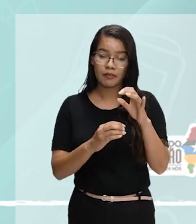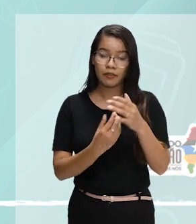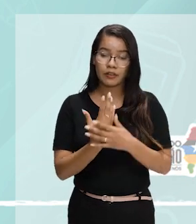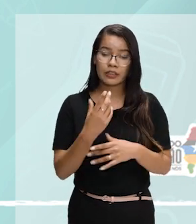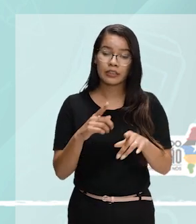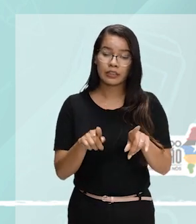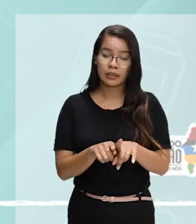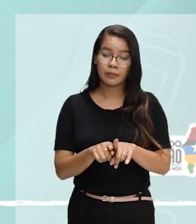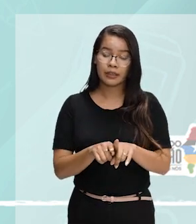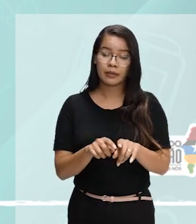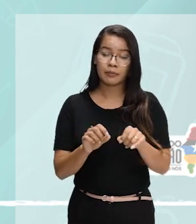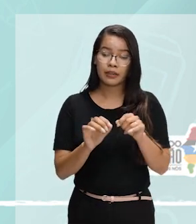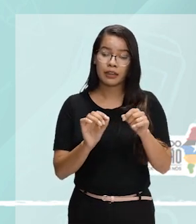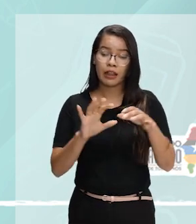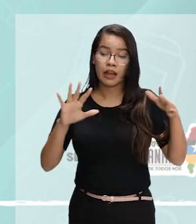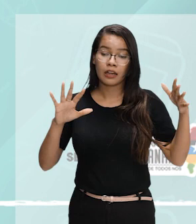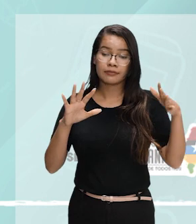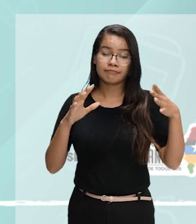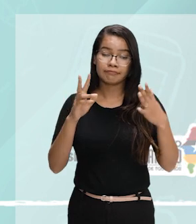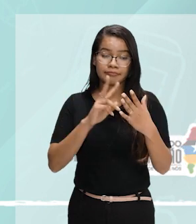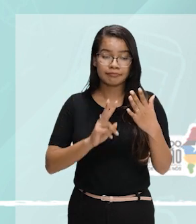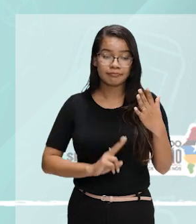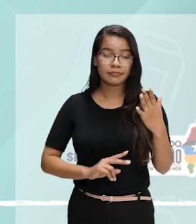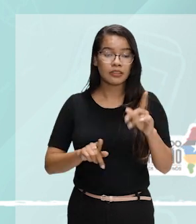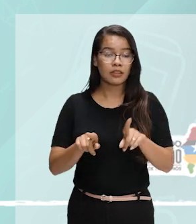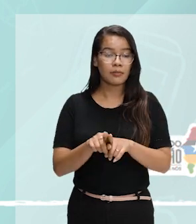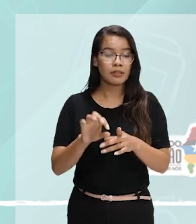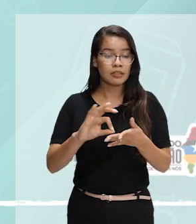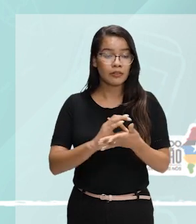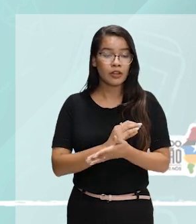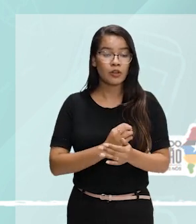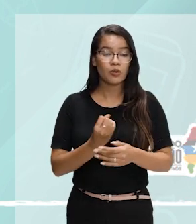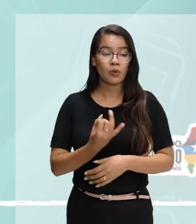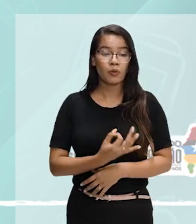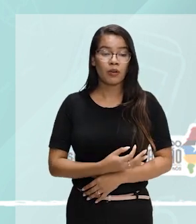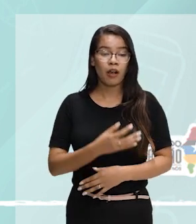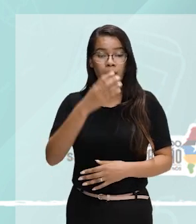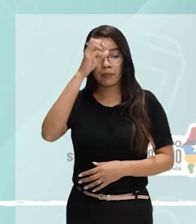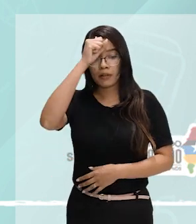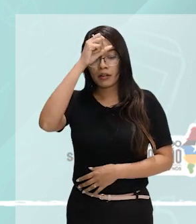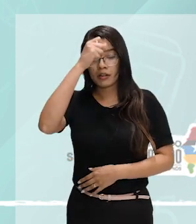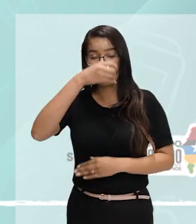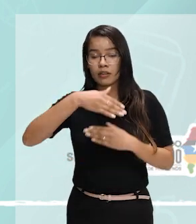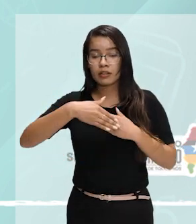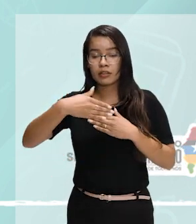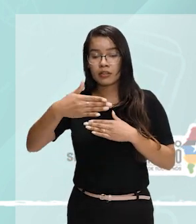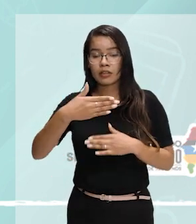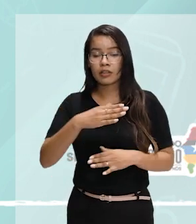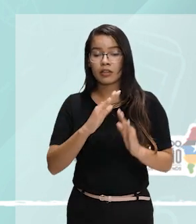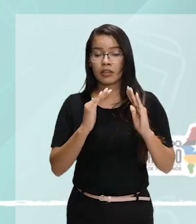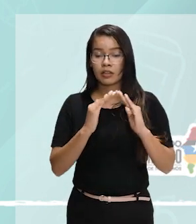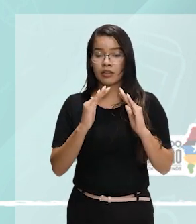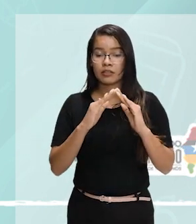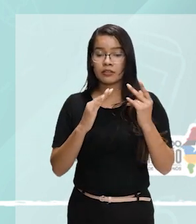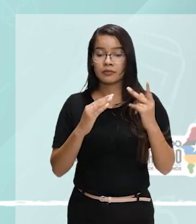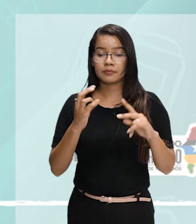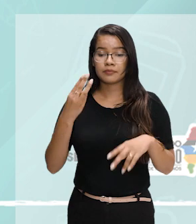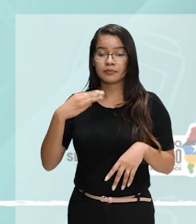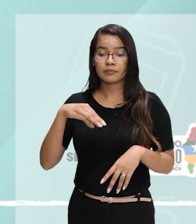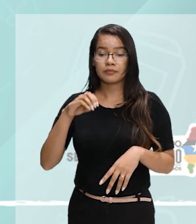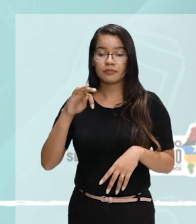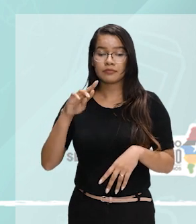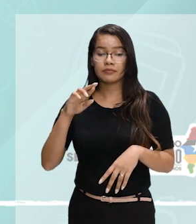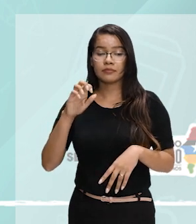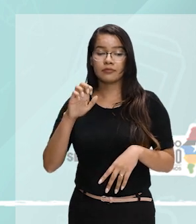a escrever. Enquanto foi aprendiz, passou em casa de seu mestre, em falta de